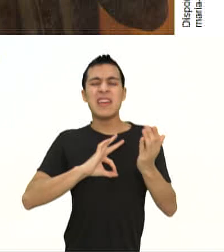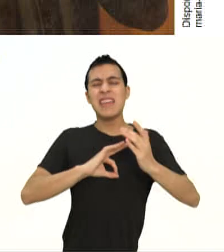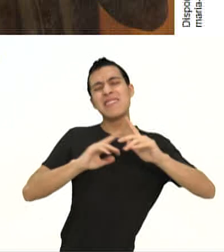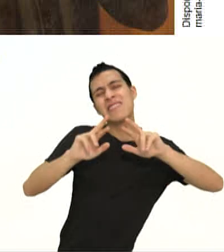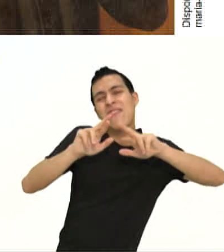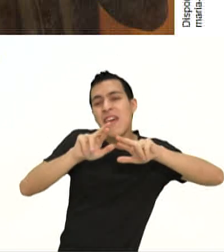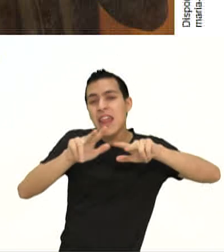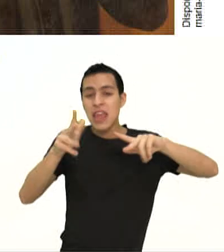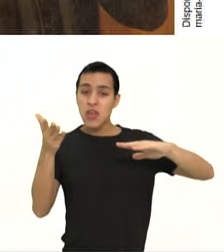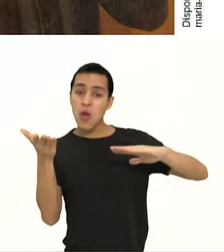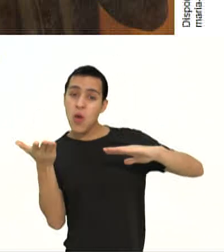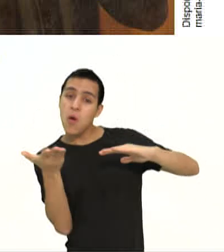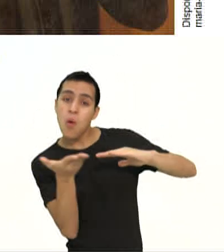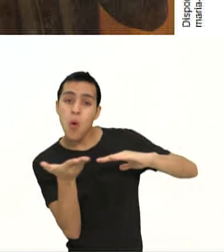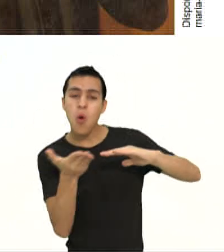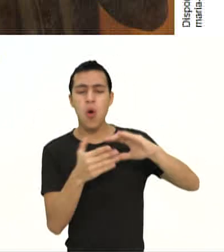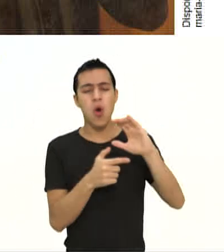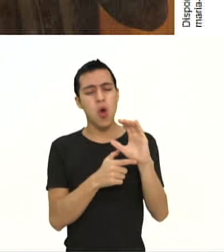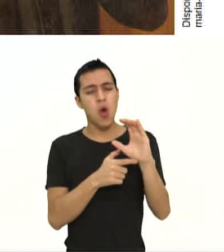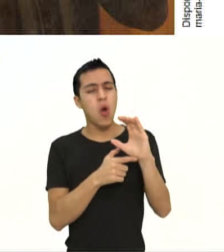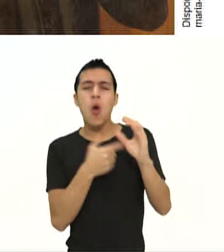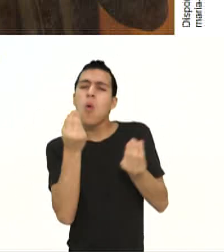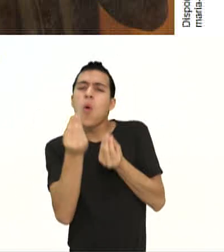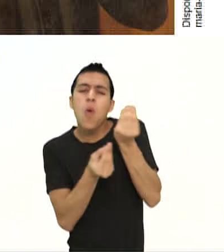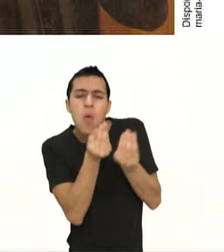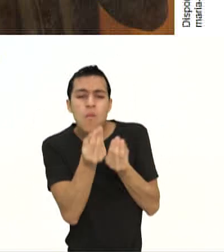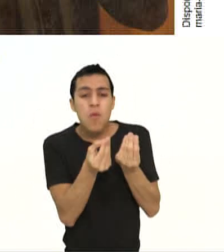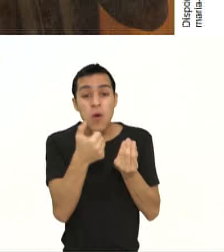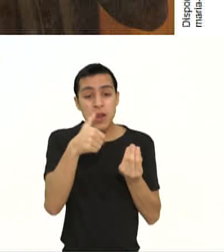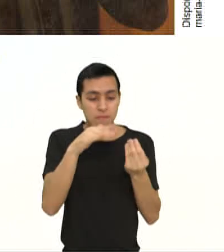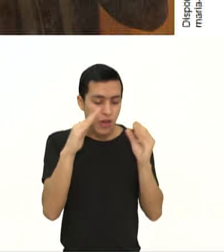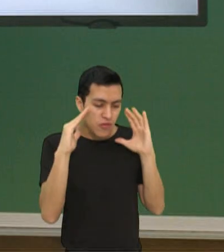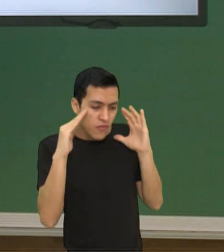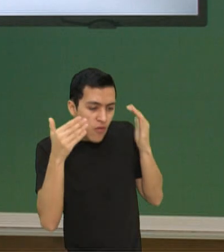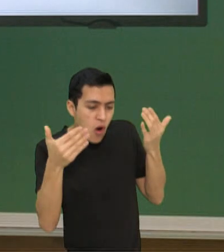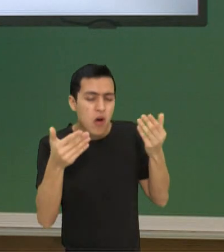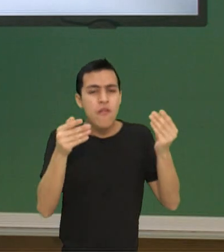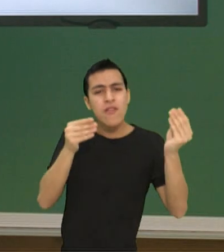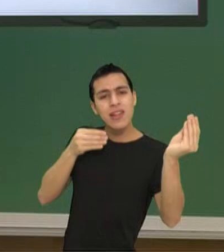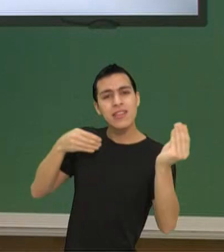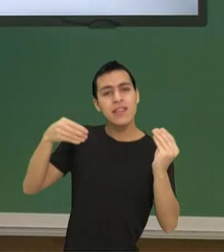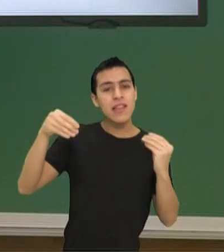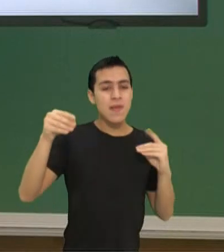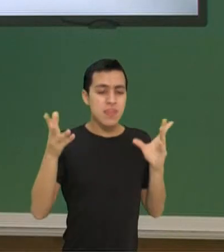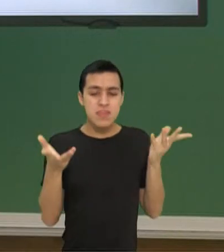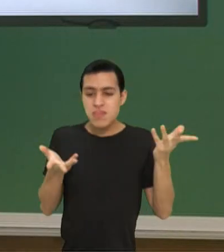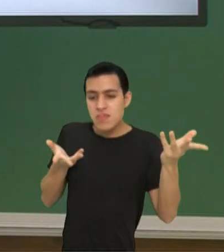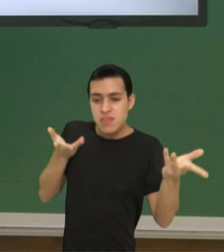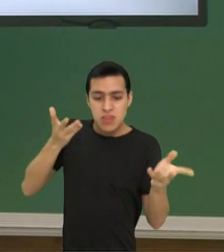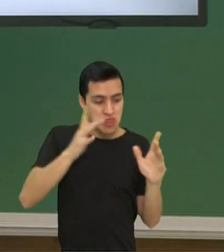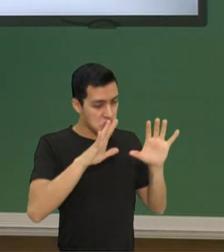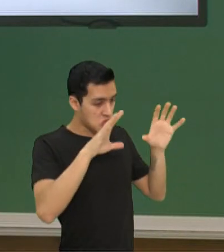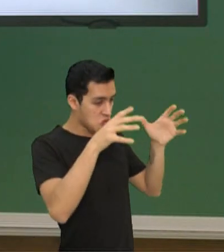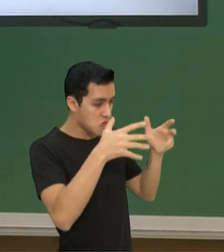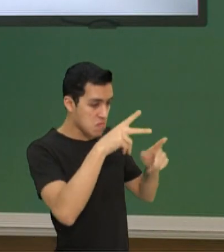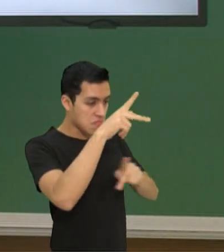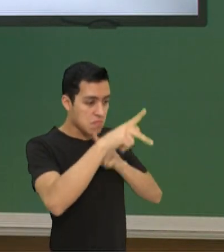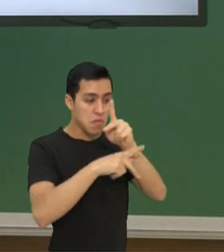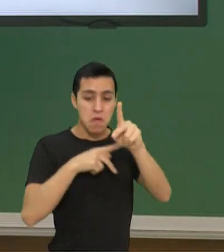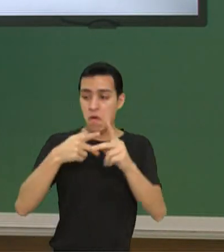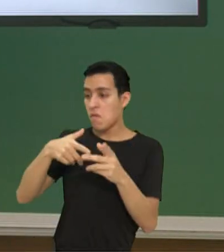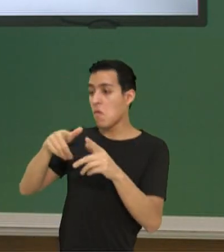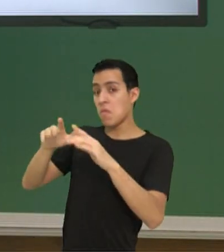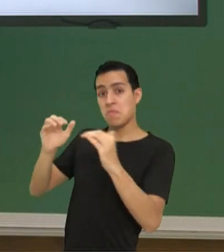contemporâneo ali às causas mais diplomáticas, vai ter mais flexibilidade, vai saber lidar melhor. Então, todas as